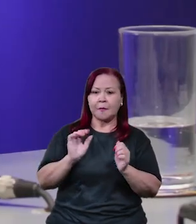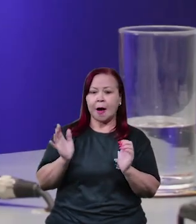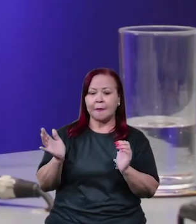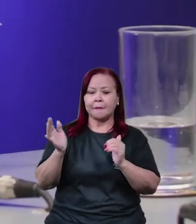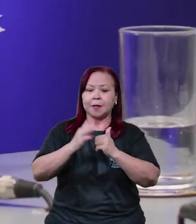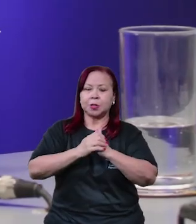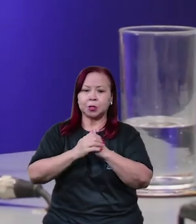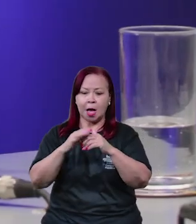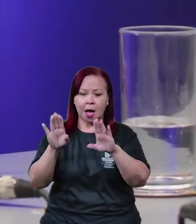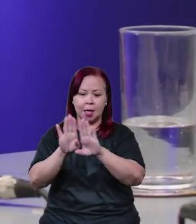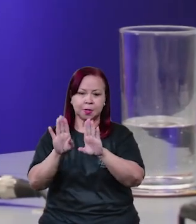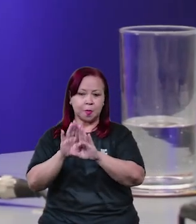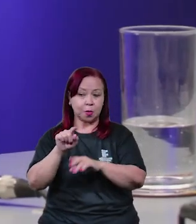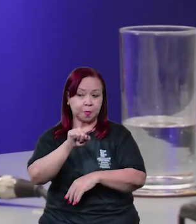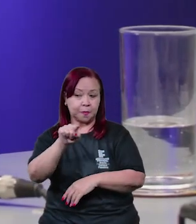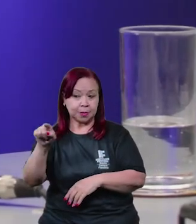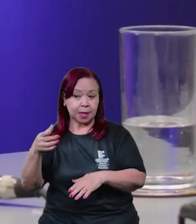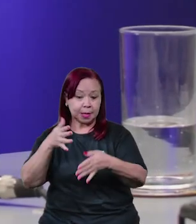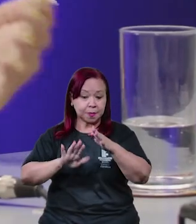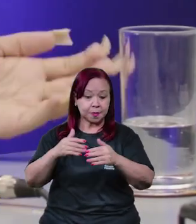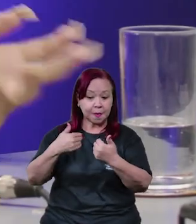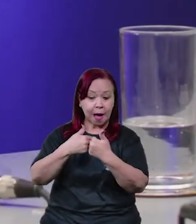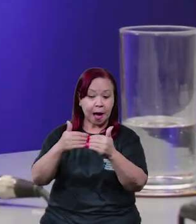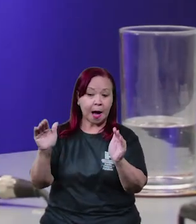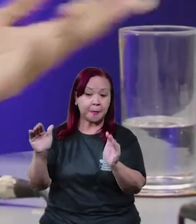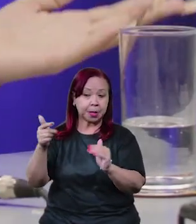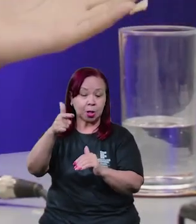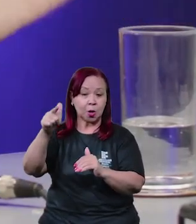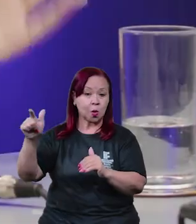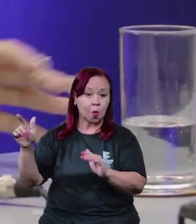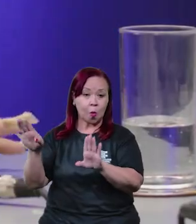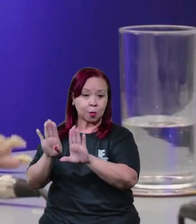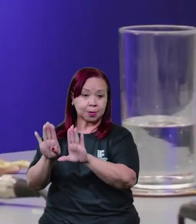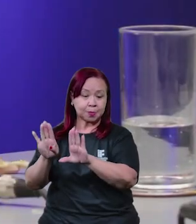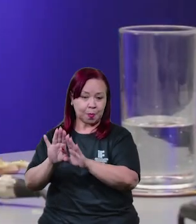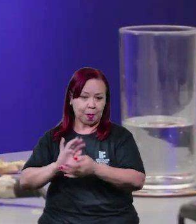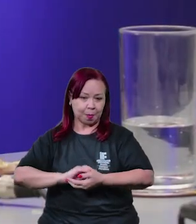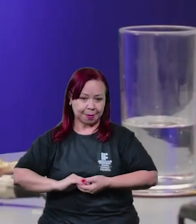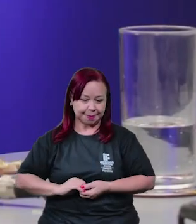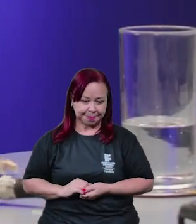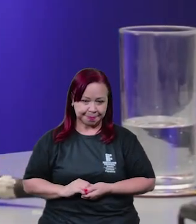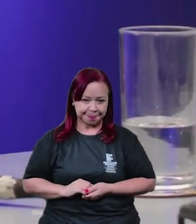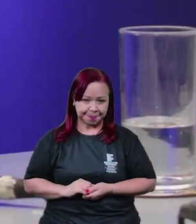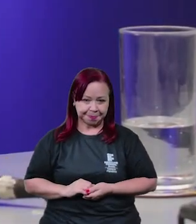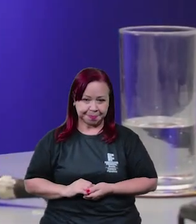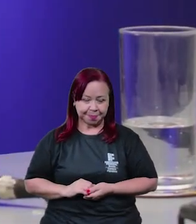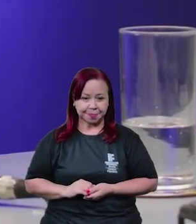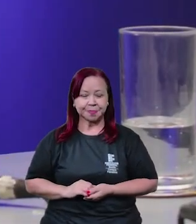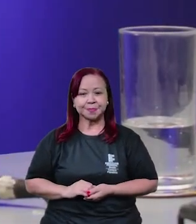fechar, né, as portas para você. Às vezes ela vai abrir uma janela. Perfeito, pô.